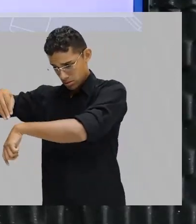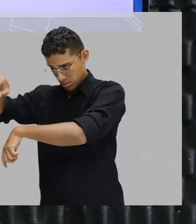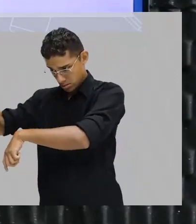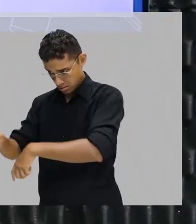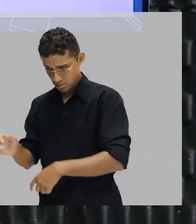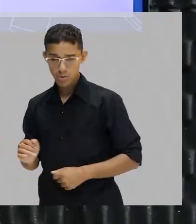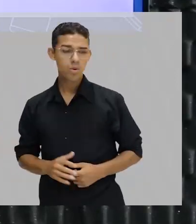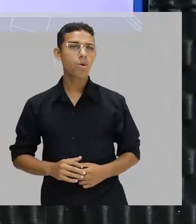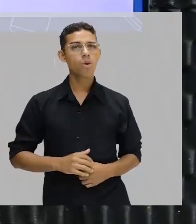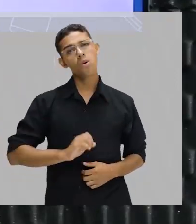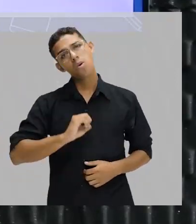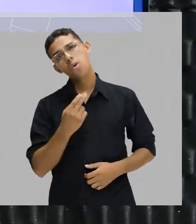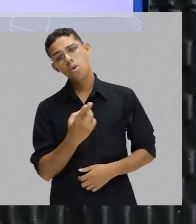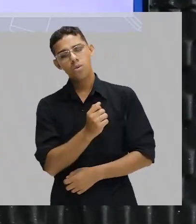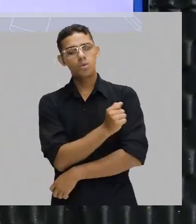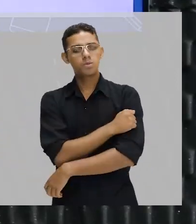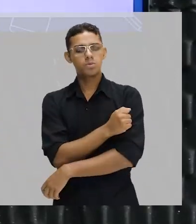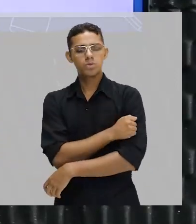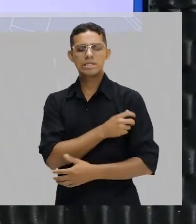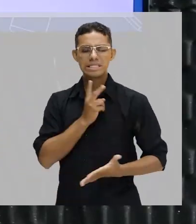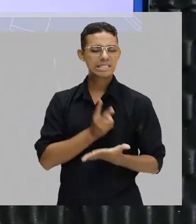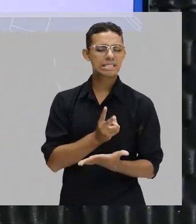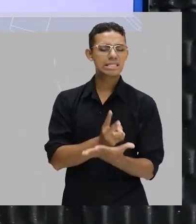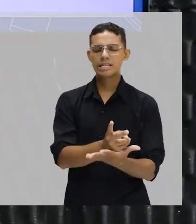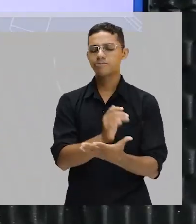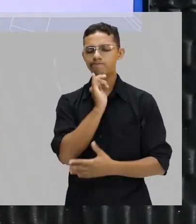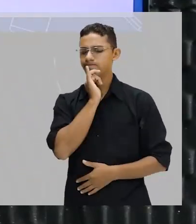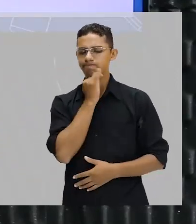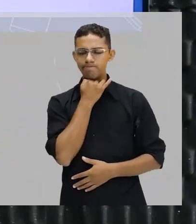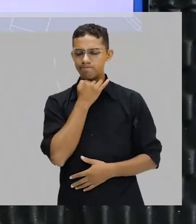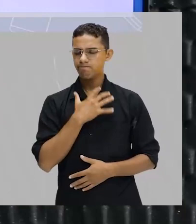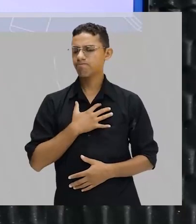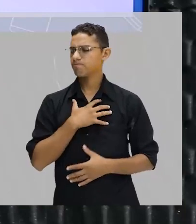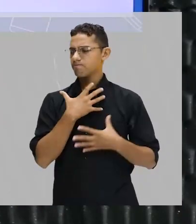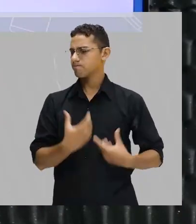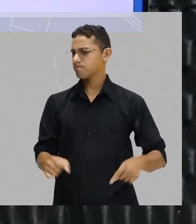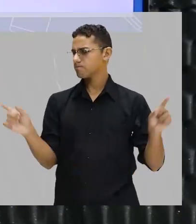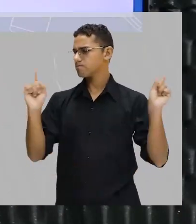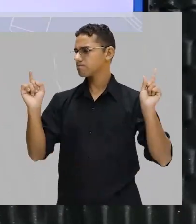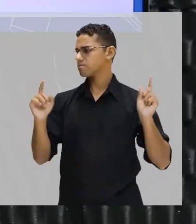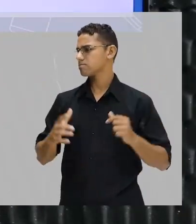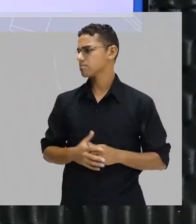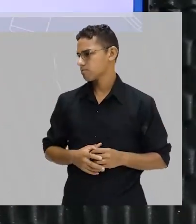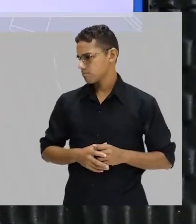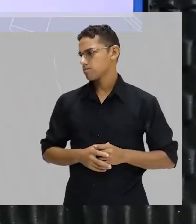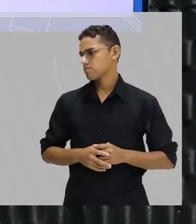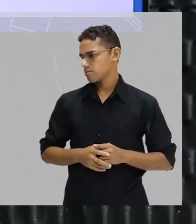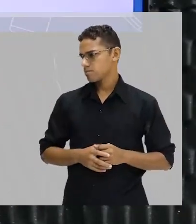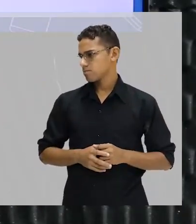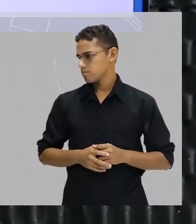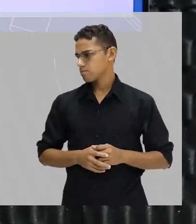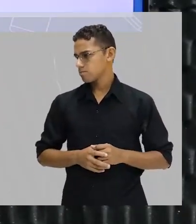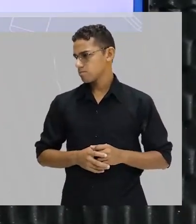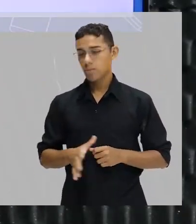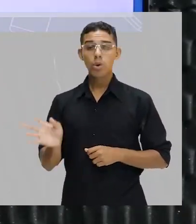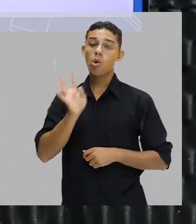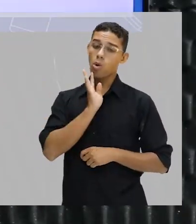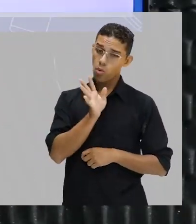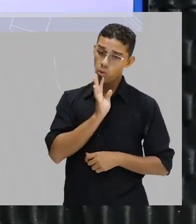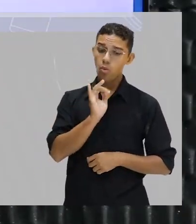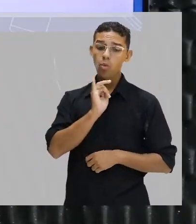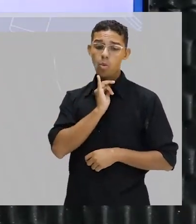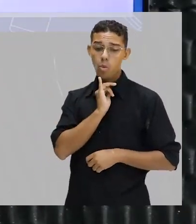sempre insatisfeitos. São os alunos insatisfeitos, já são conhecidos por isso. Né? Todos já conhecem eles por essa